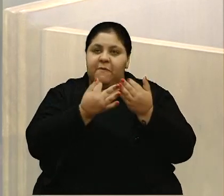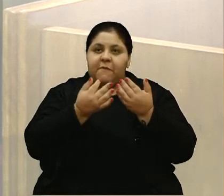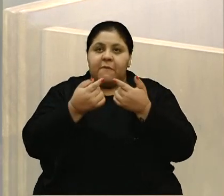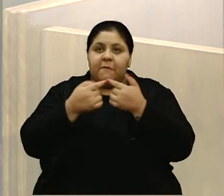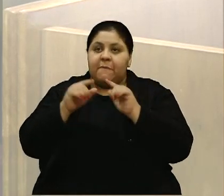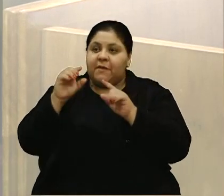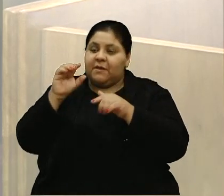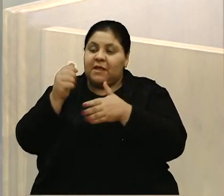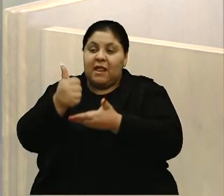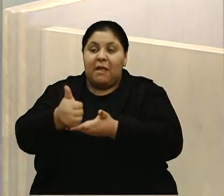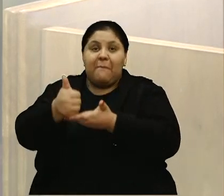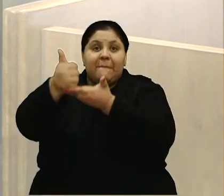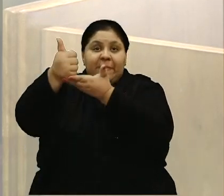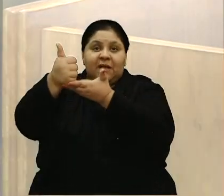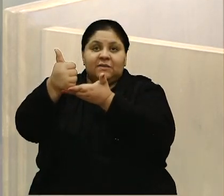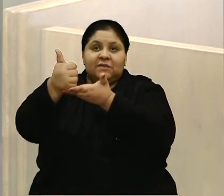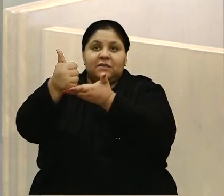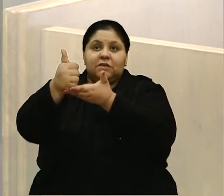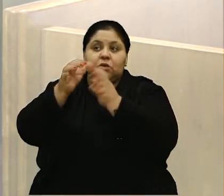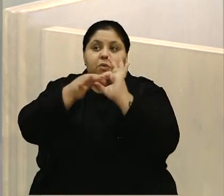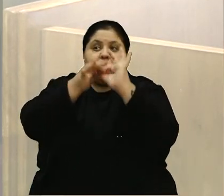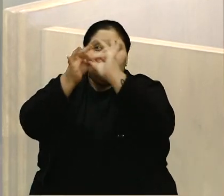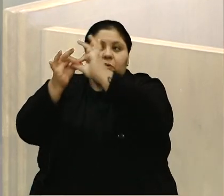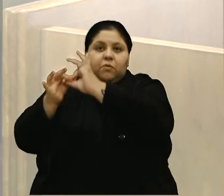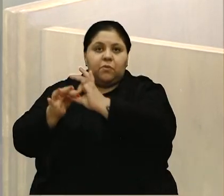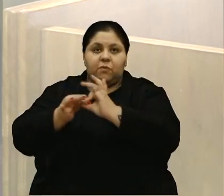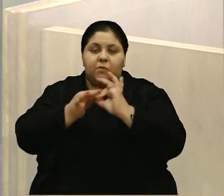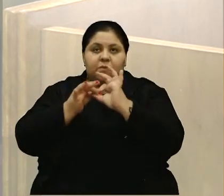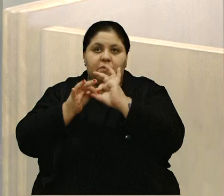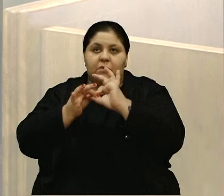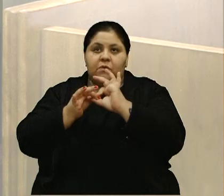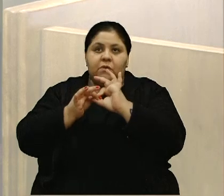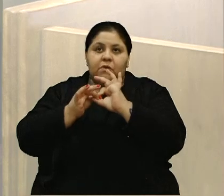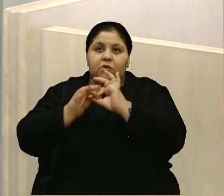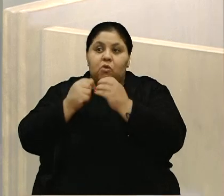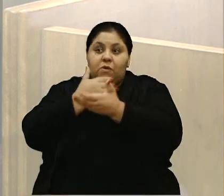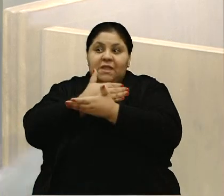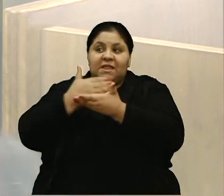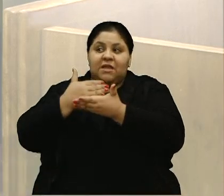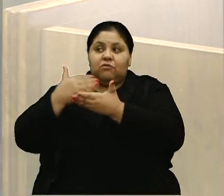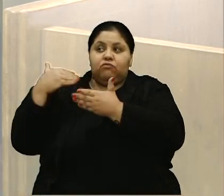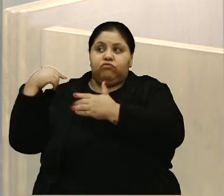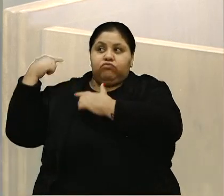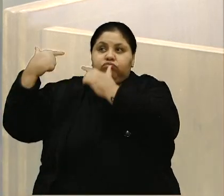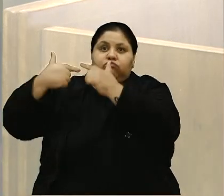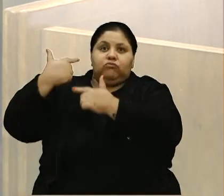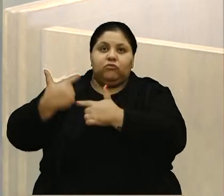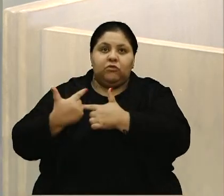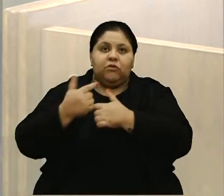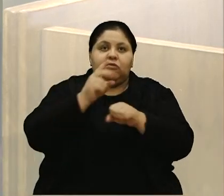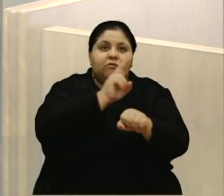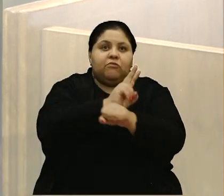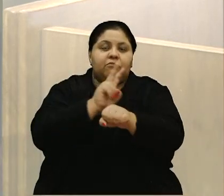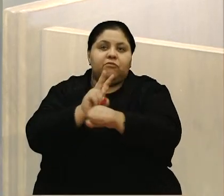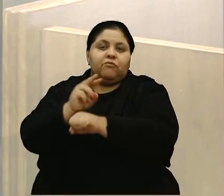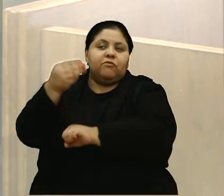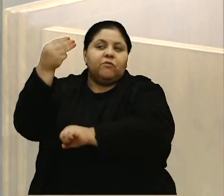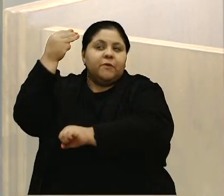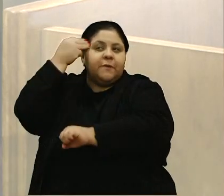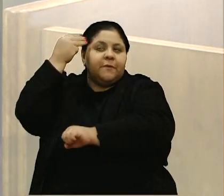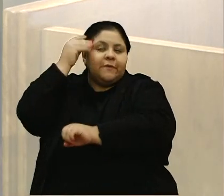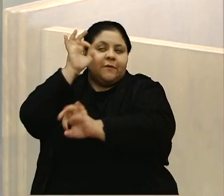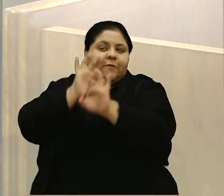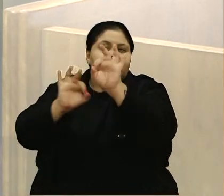é o pilar que sustentou nossos laços, a fonte de nossas tradições e a guardiã das memórias que moldaram a